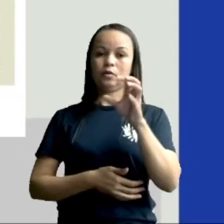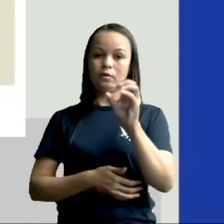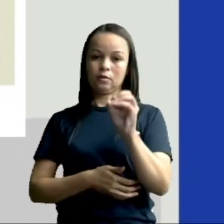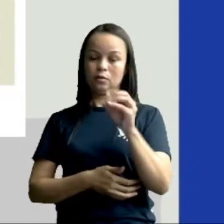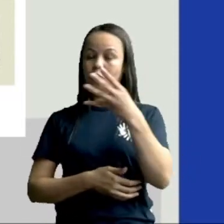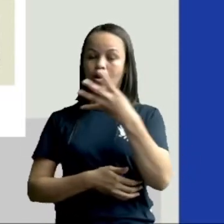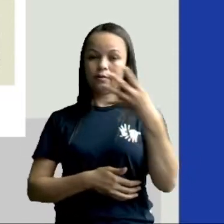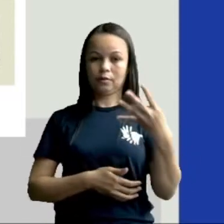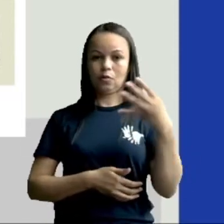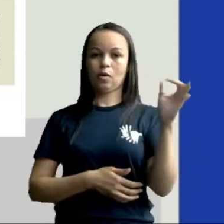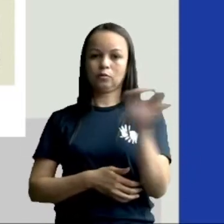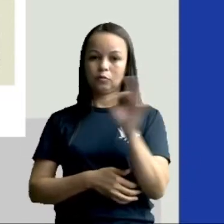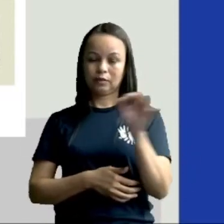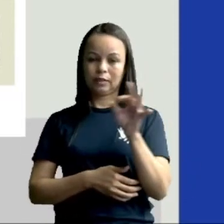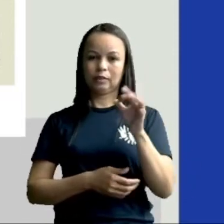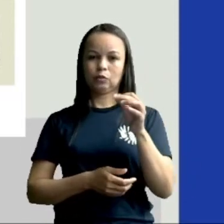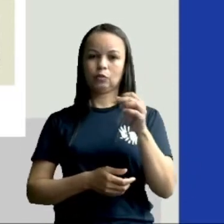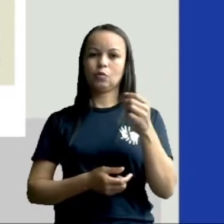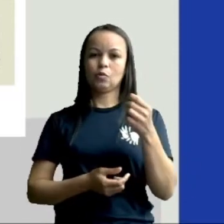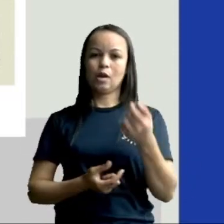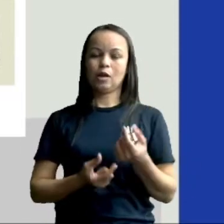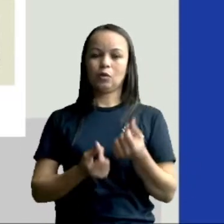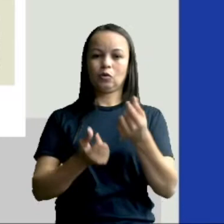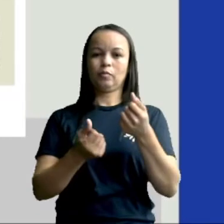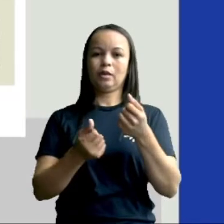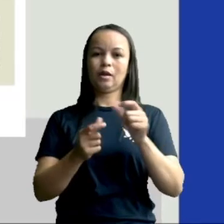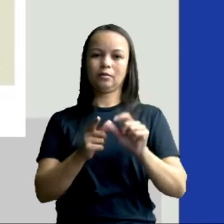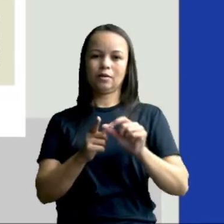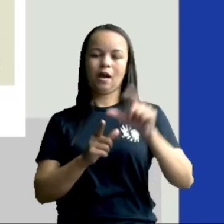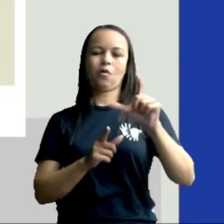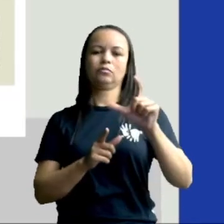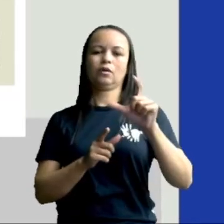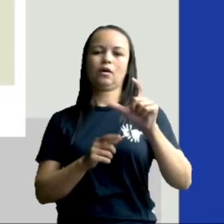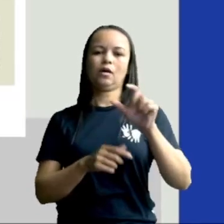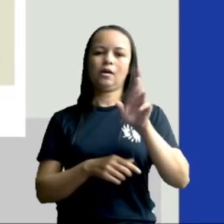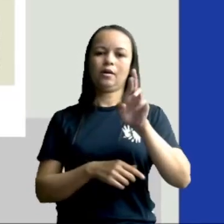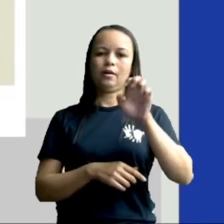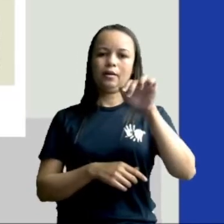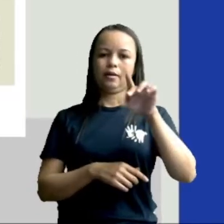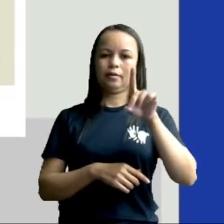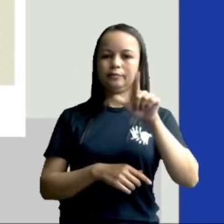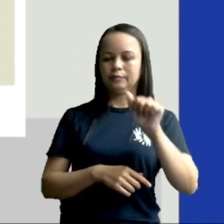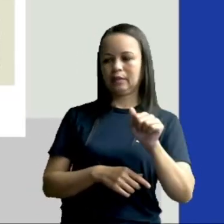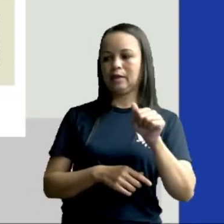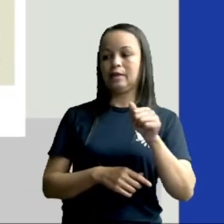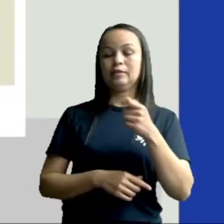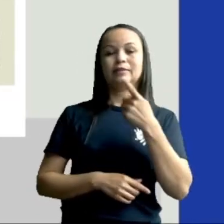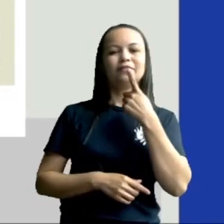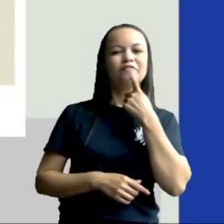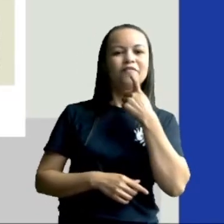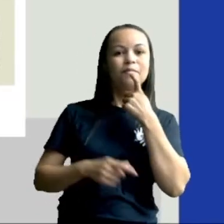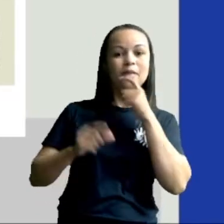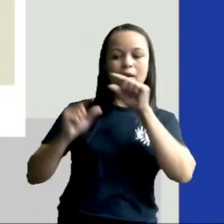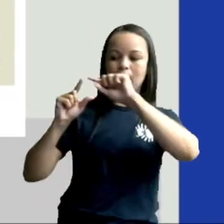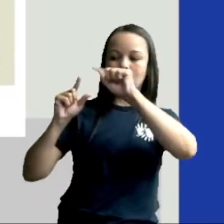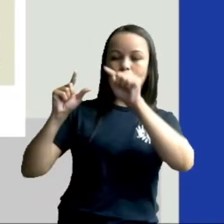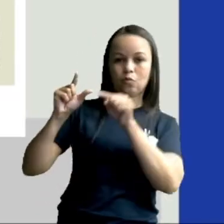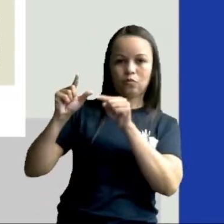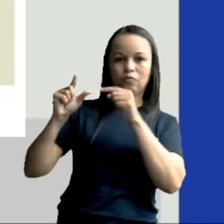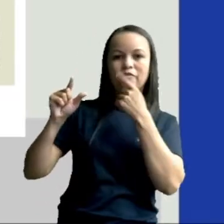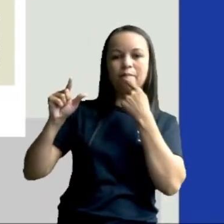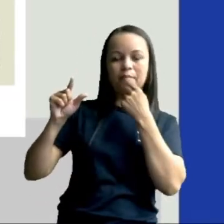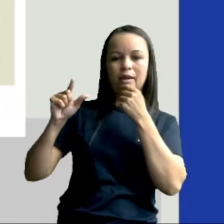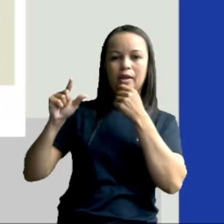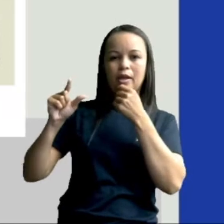44% economias de alta renda. Ou seja, esse que está em vermelho é quem está poluindo mais,